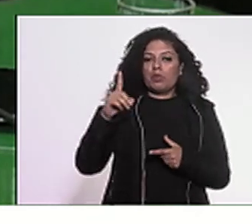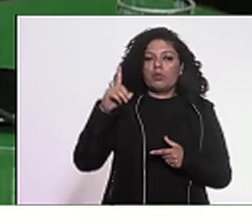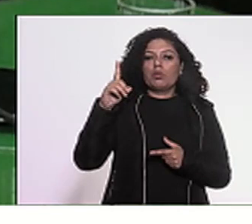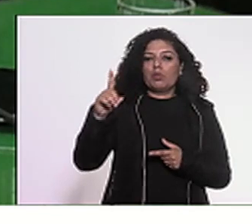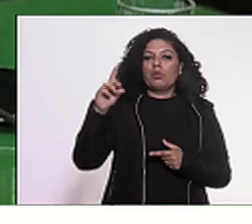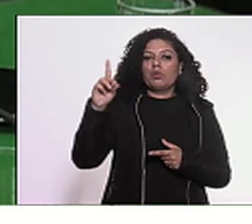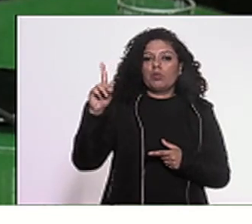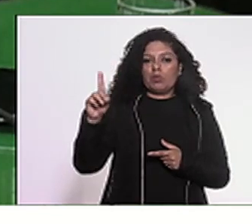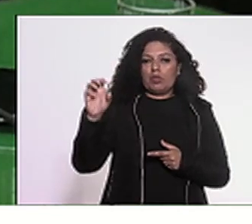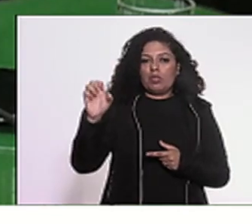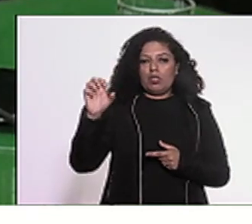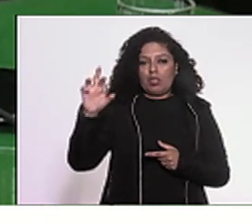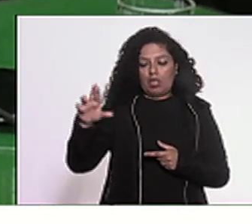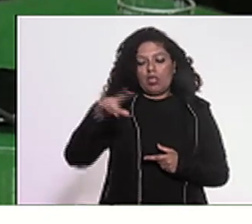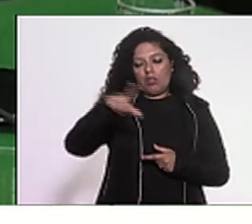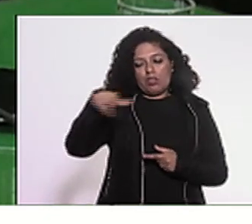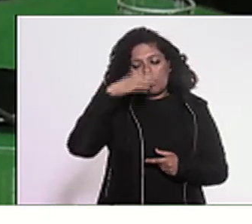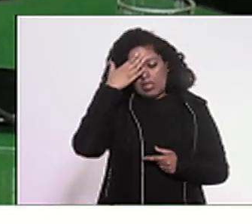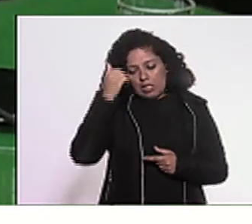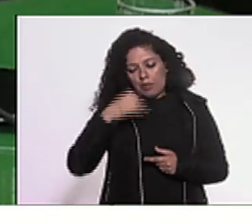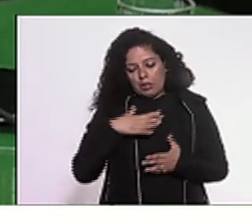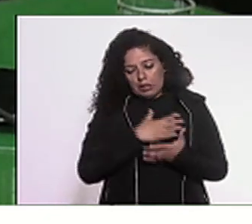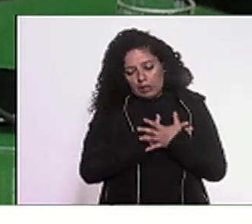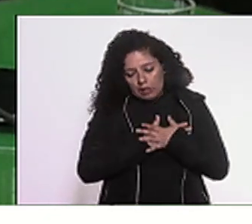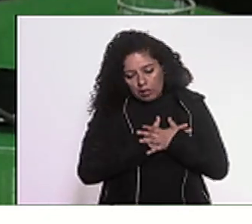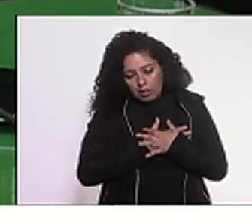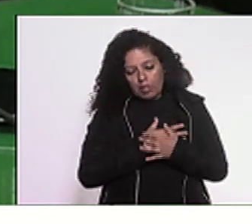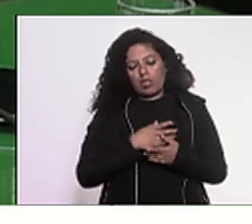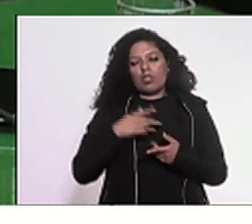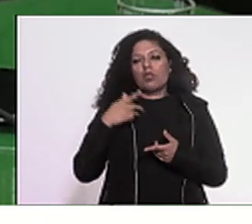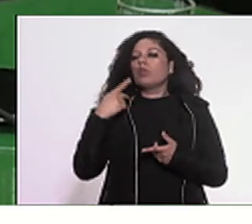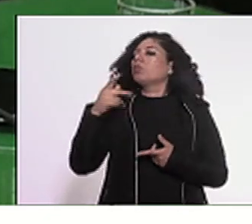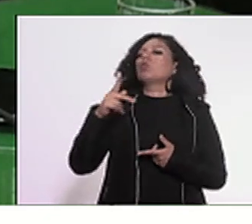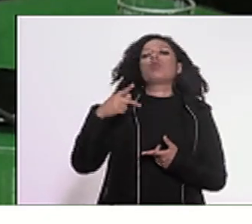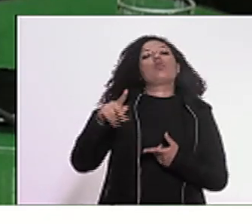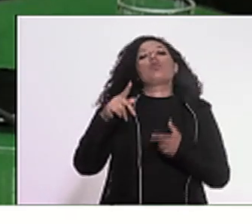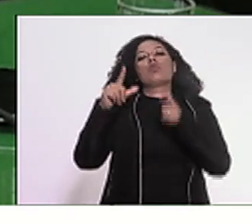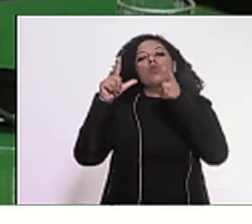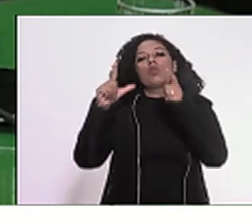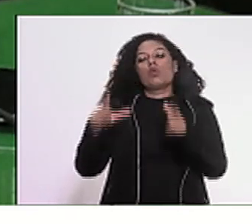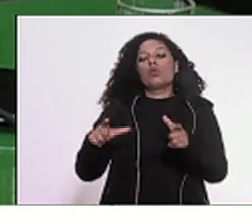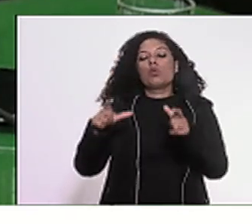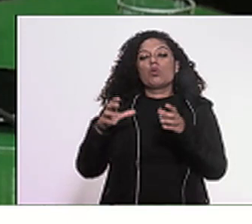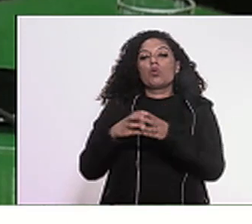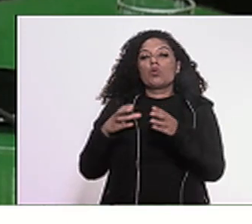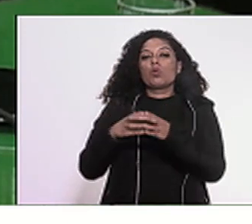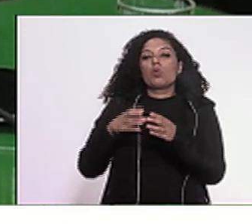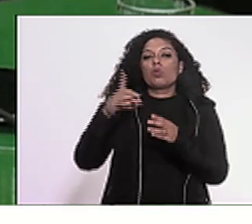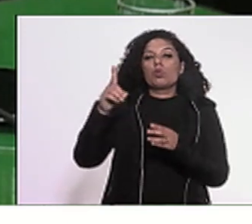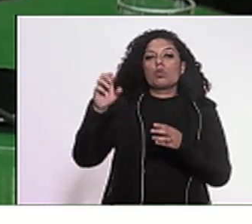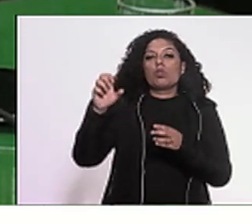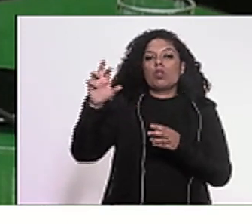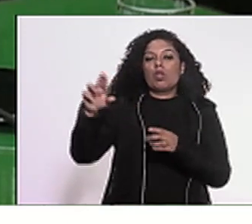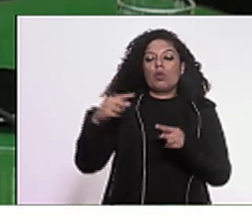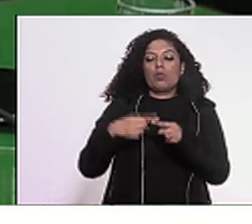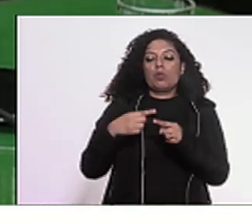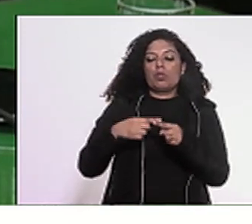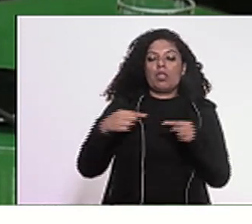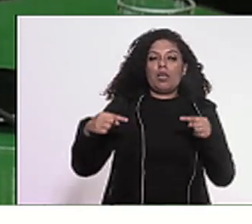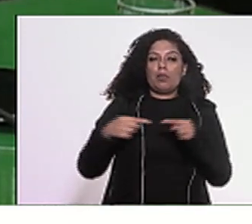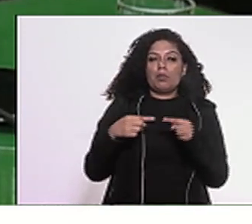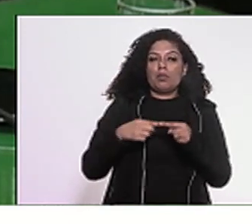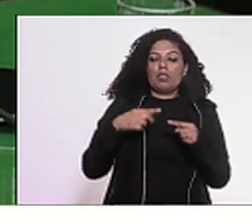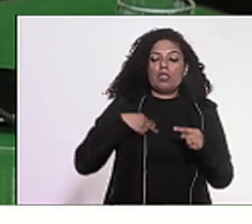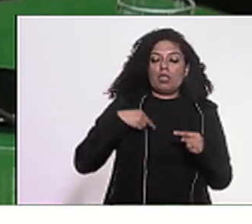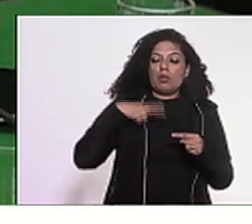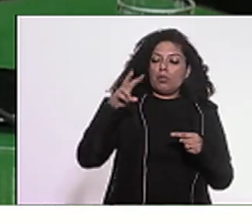Os senhores sabem que eu tenho um carinho muito grande pelo DR. Isso vem desde a época do meu avô, Alberto Dauaire, que foi secretário